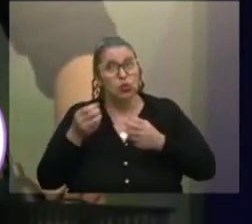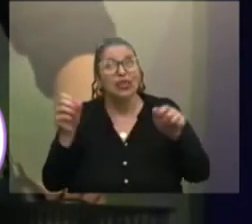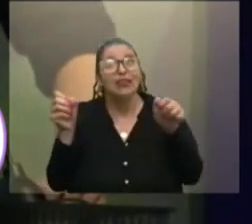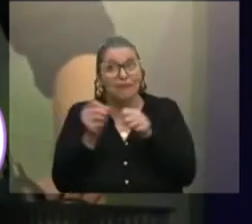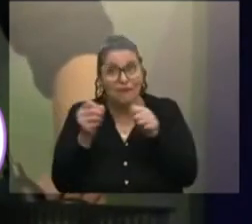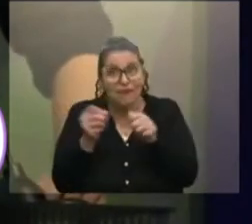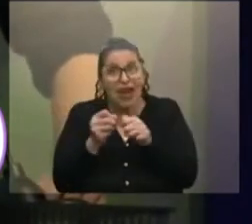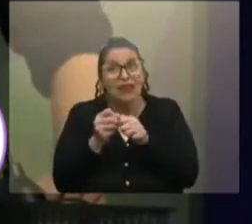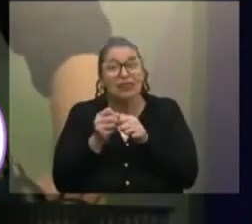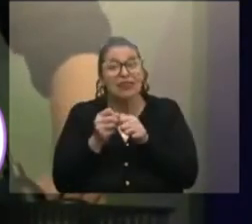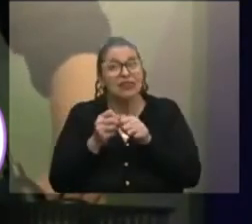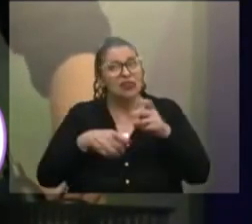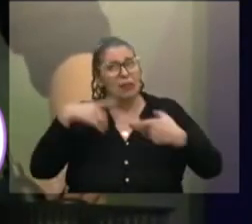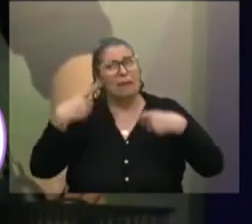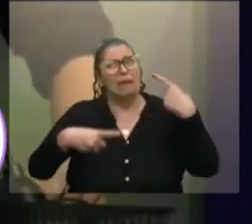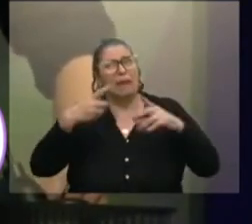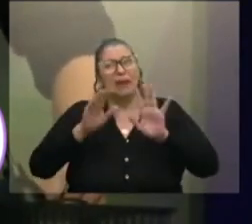ação.